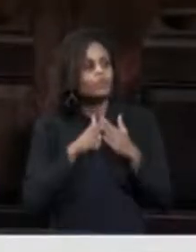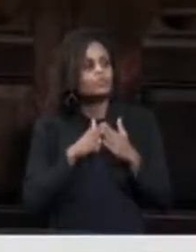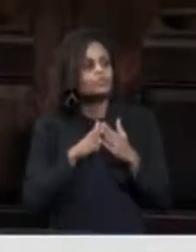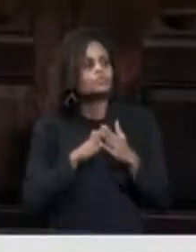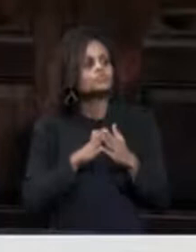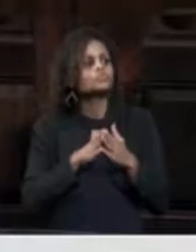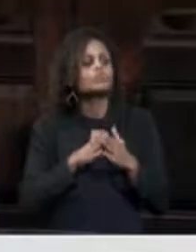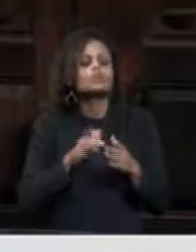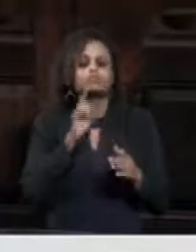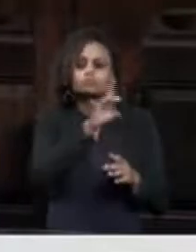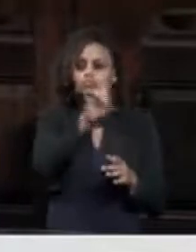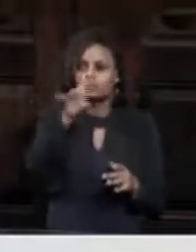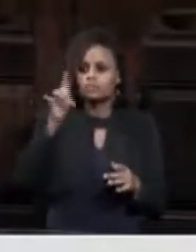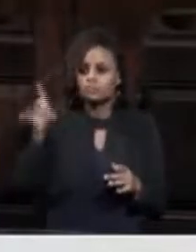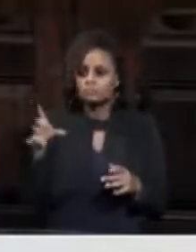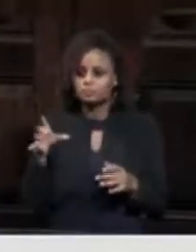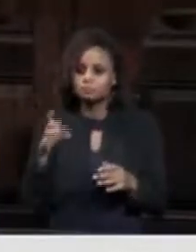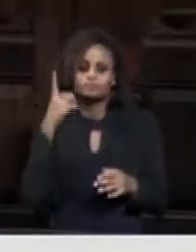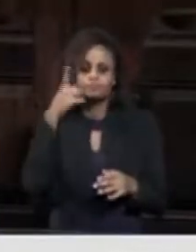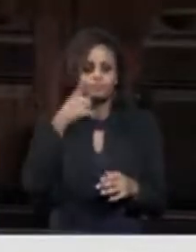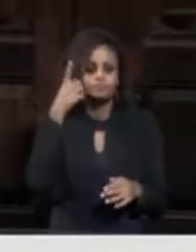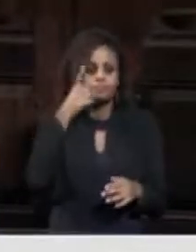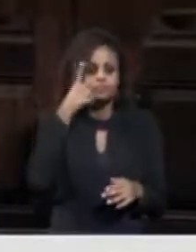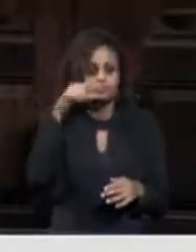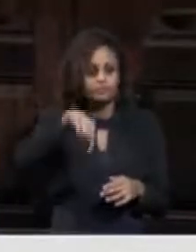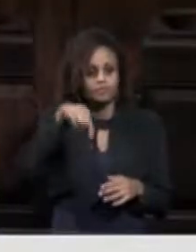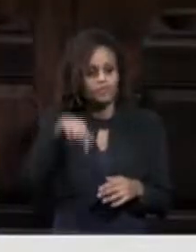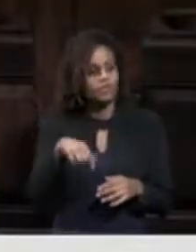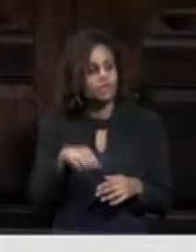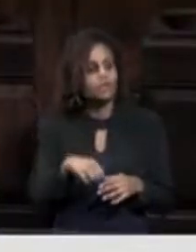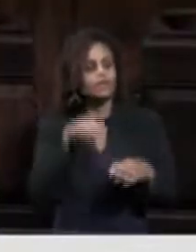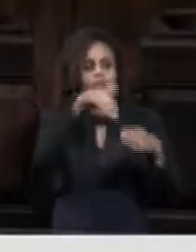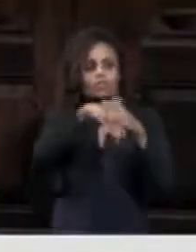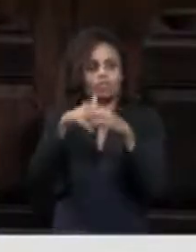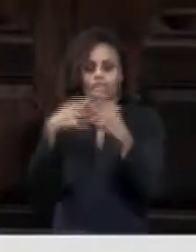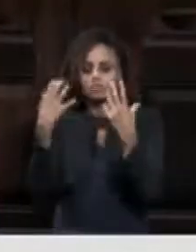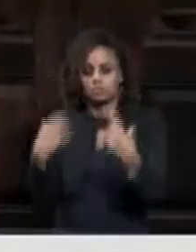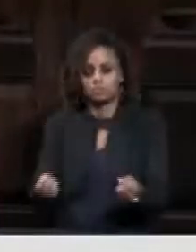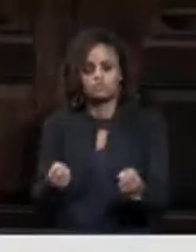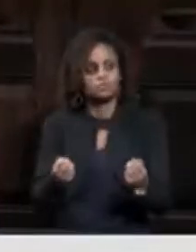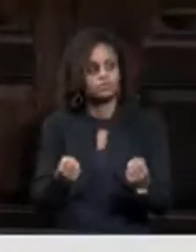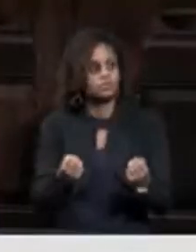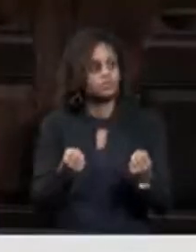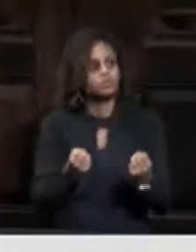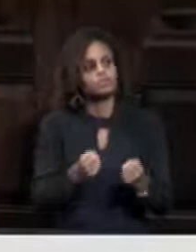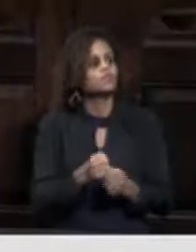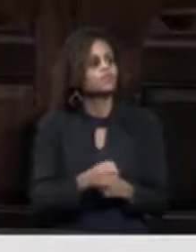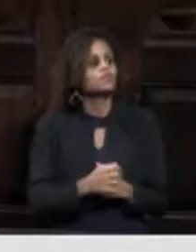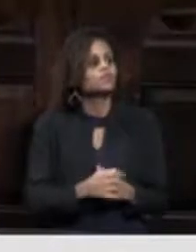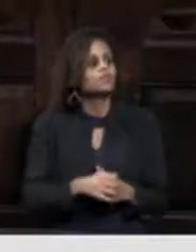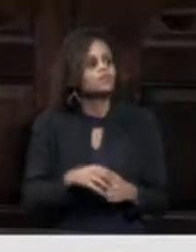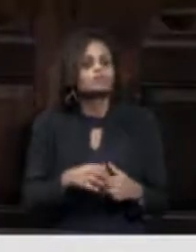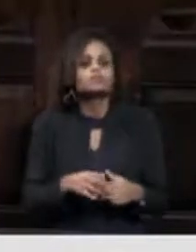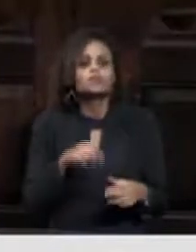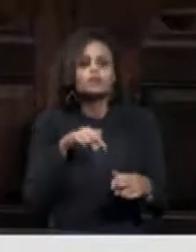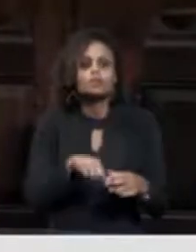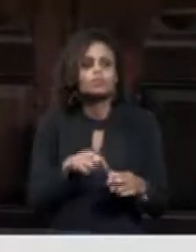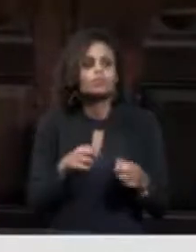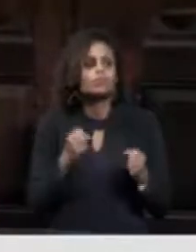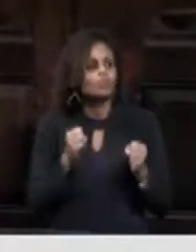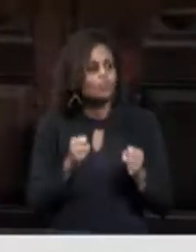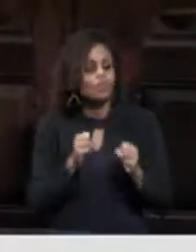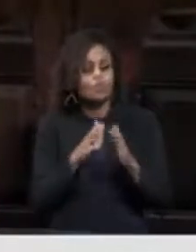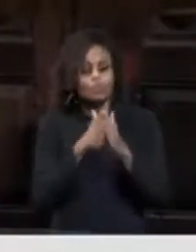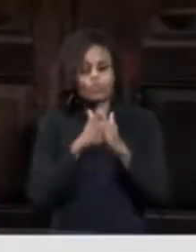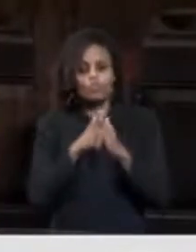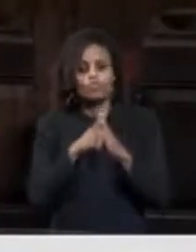demais deputadas e deputados desta Casa o voto sim, o voto aprovando esta emenda,